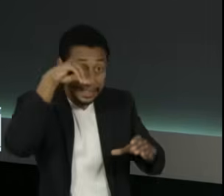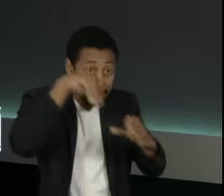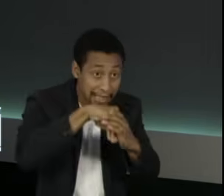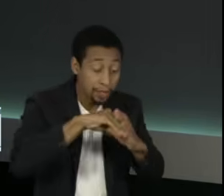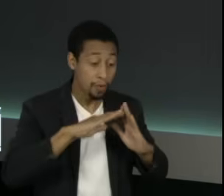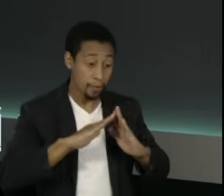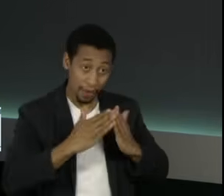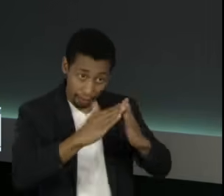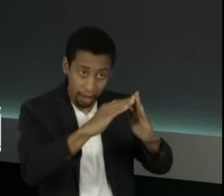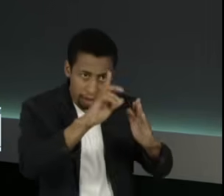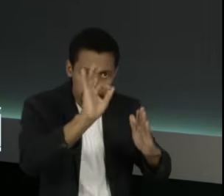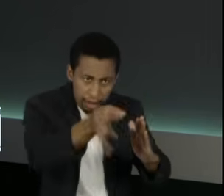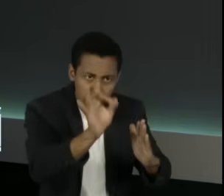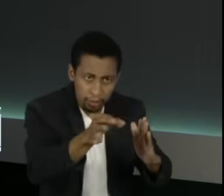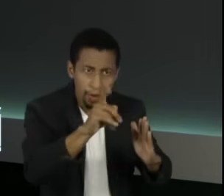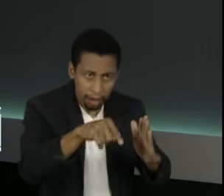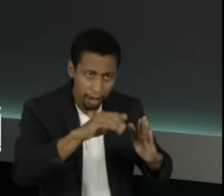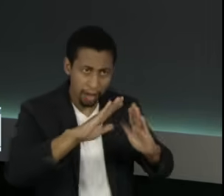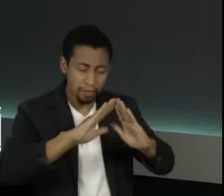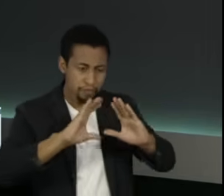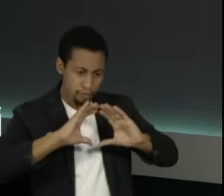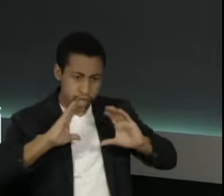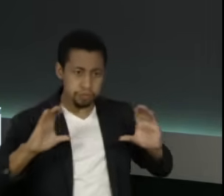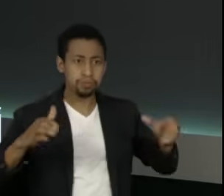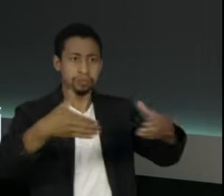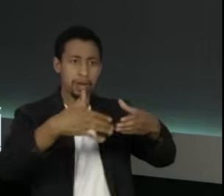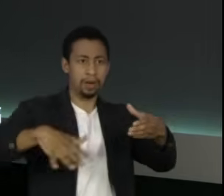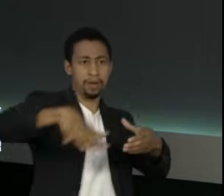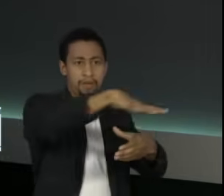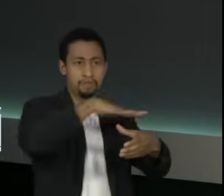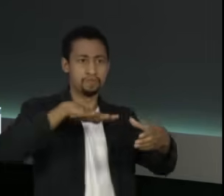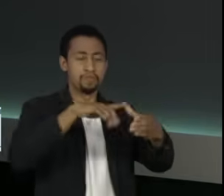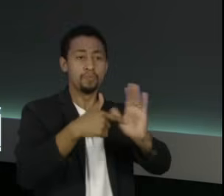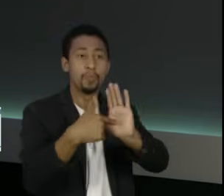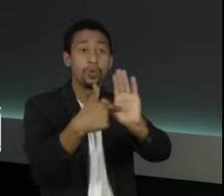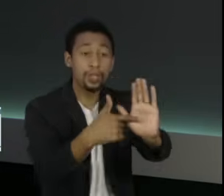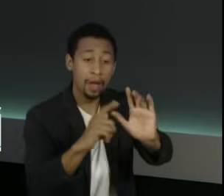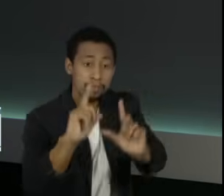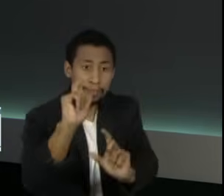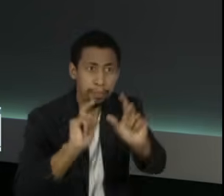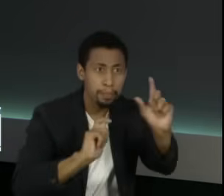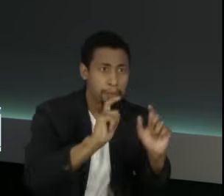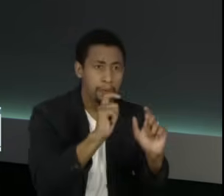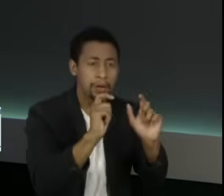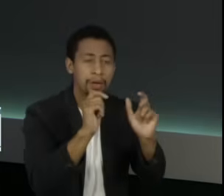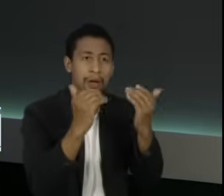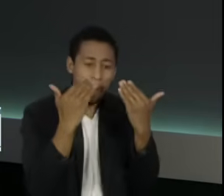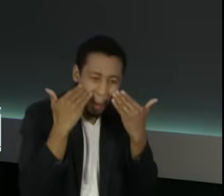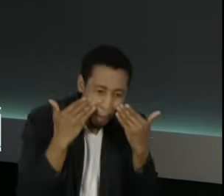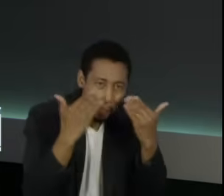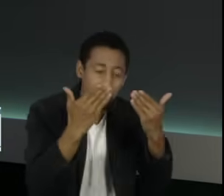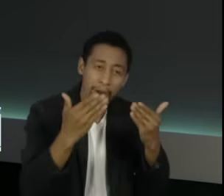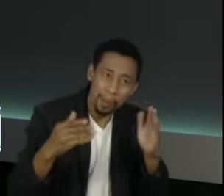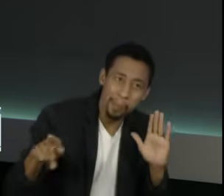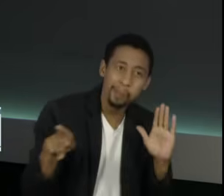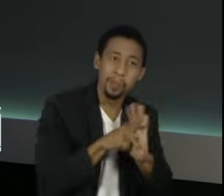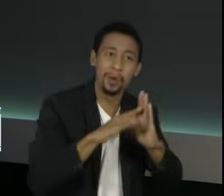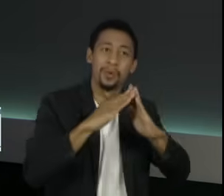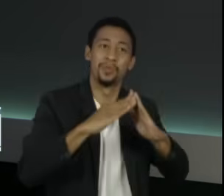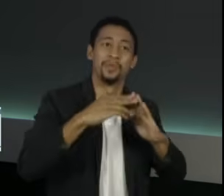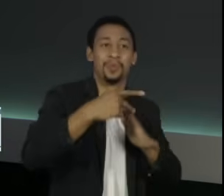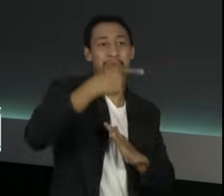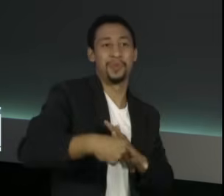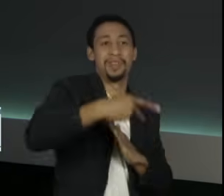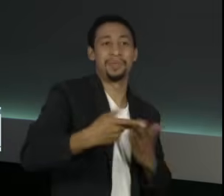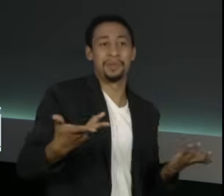da comunidade, trazer essas imagens com o olhar do morador mesmo, que geralmente não são